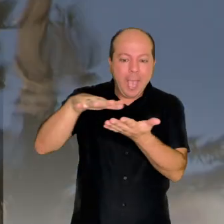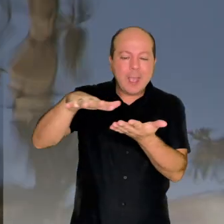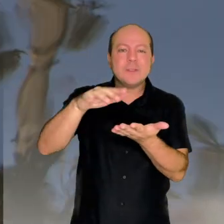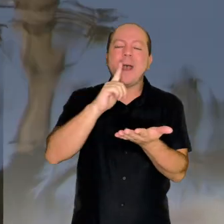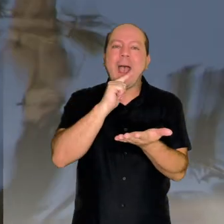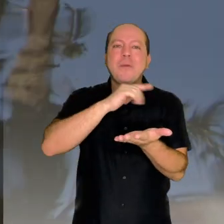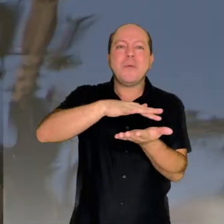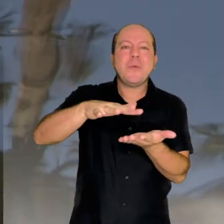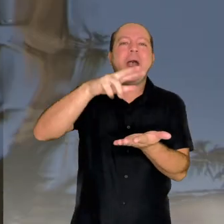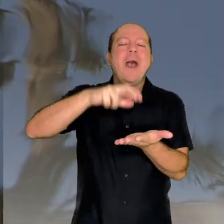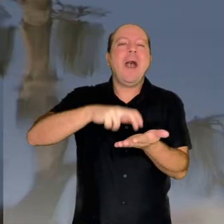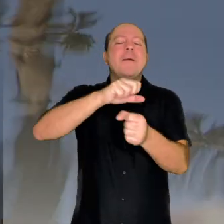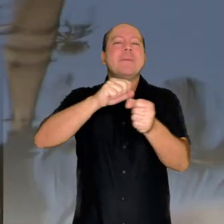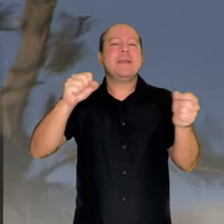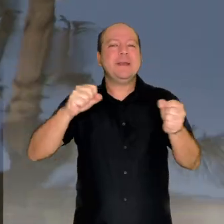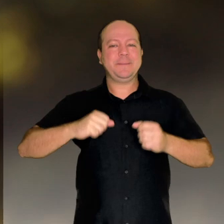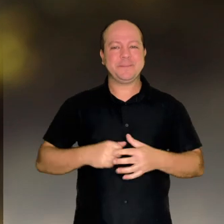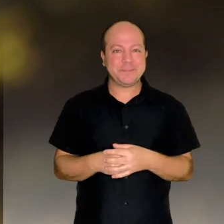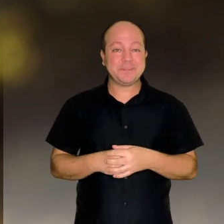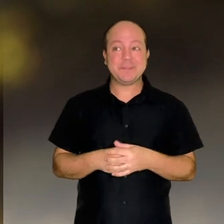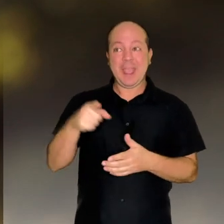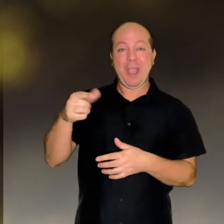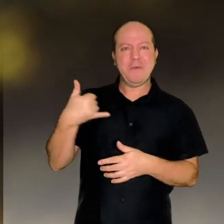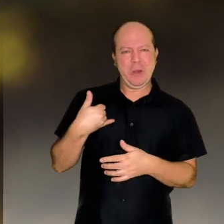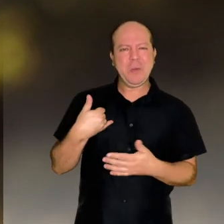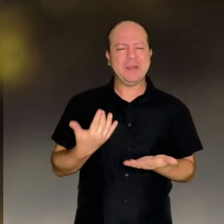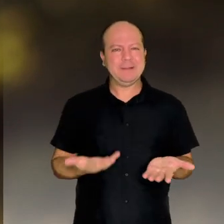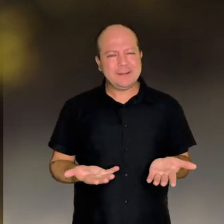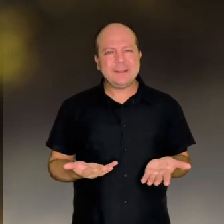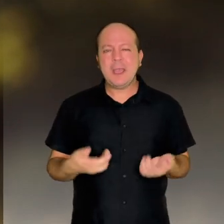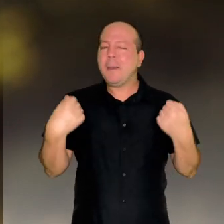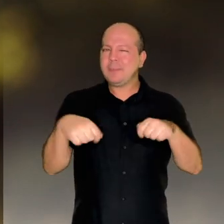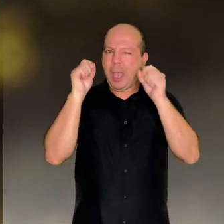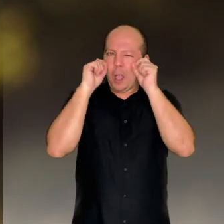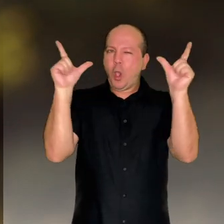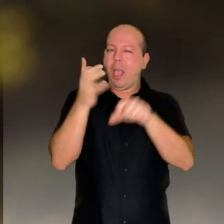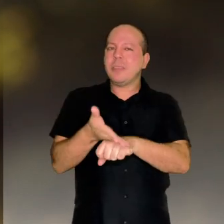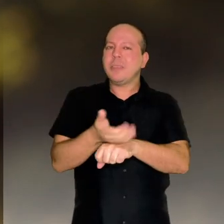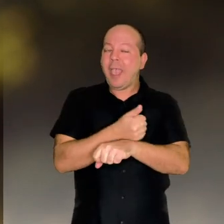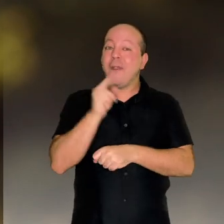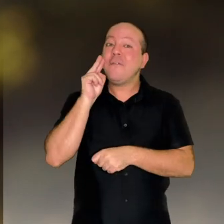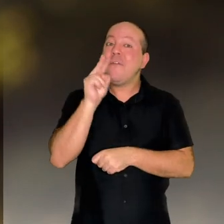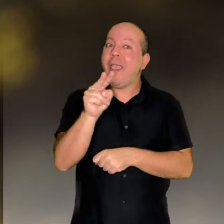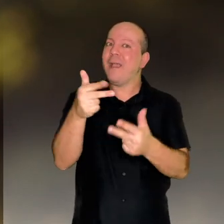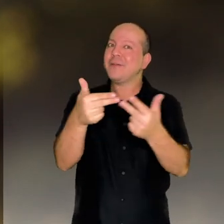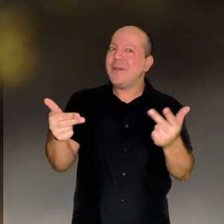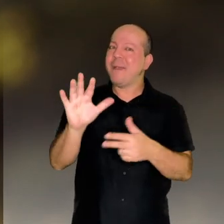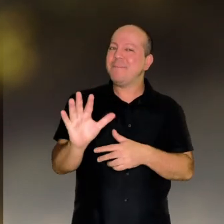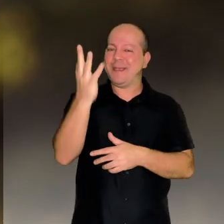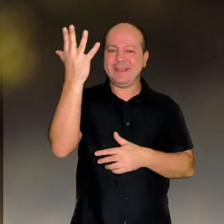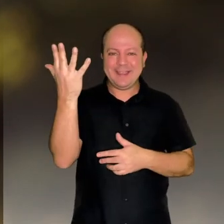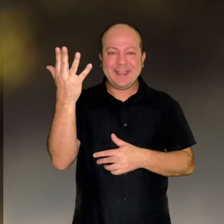dele na água pela manhã. Então ele falava sempre, tem que acordar cedo para você ver as